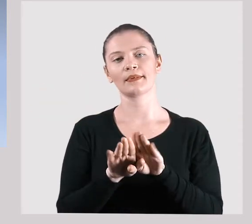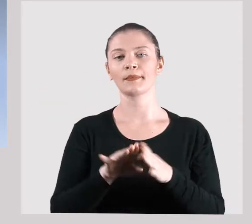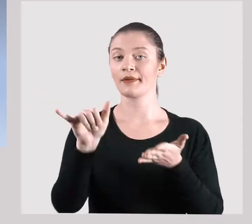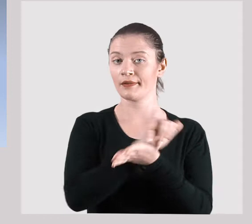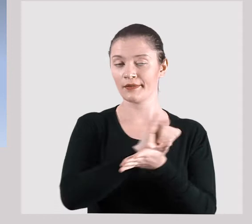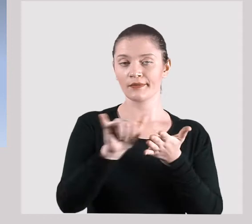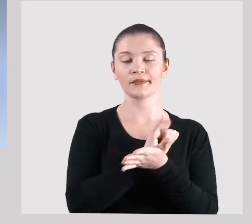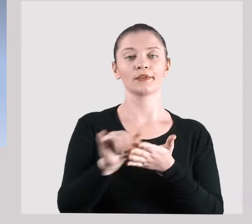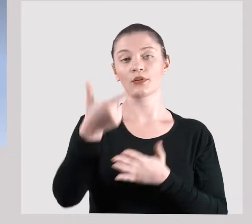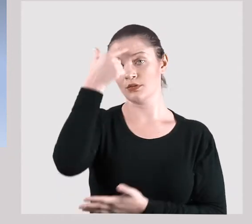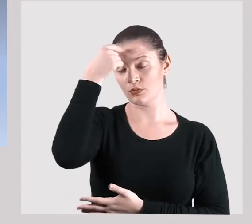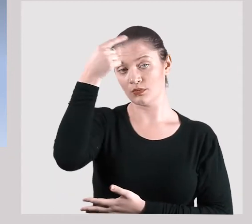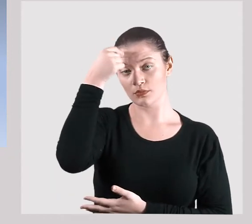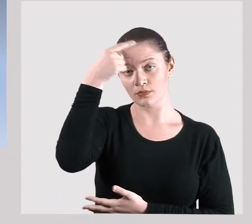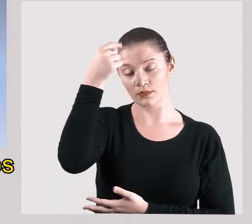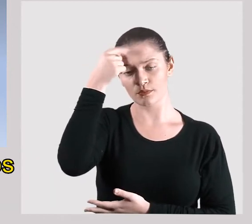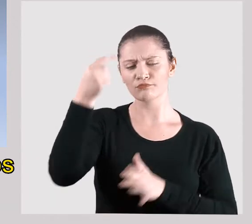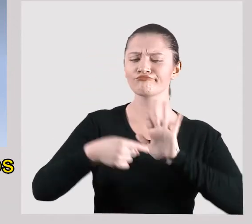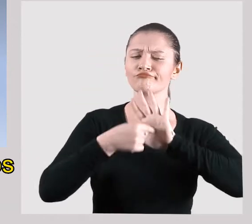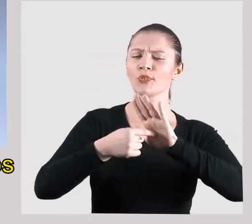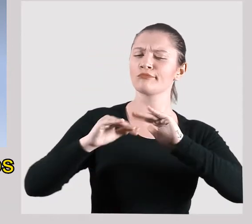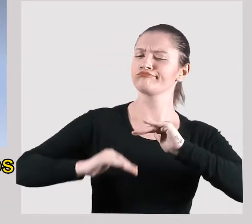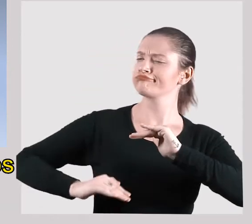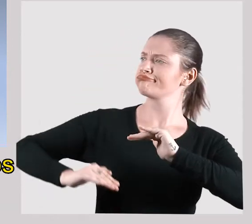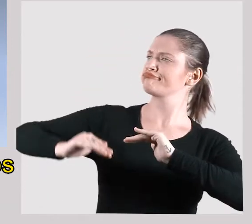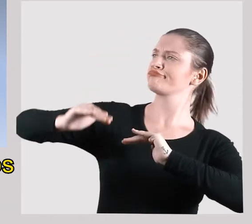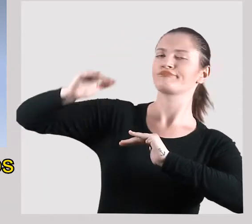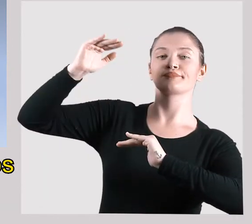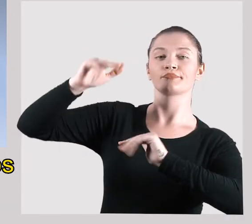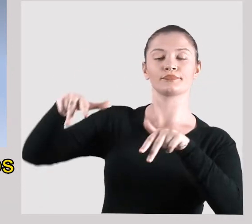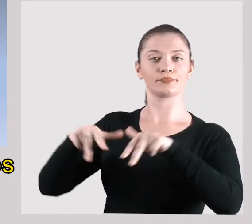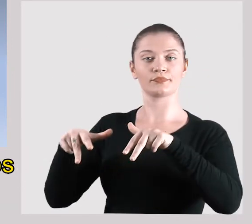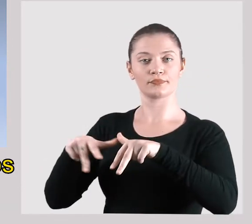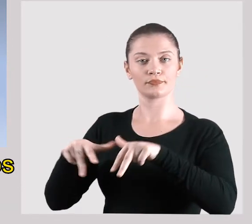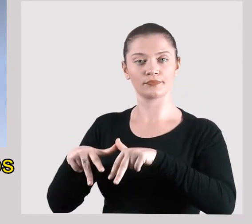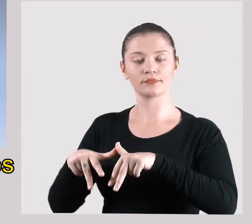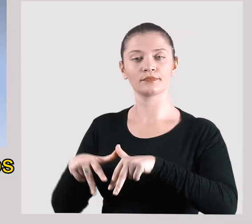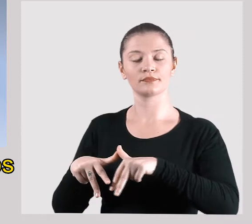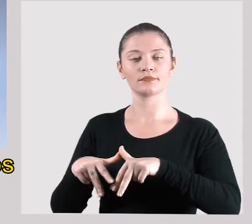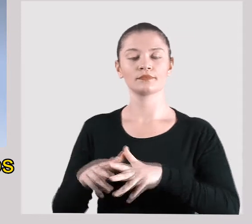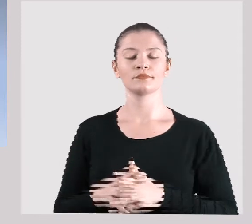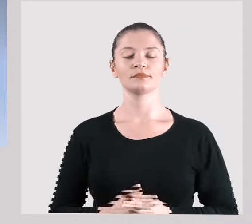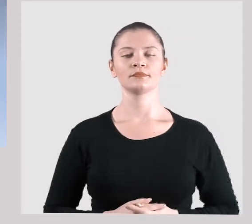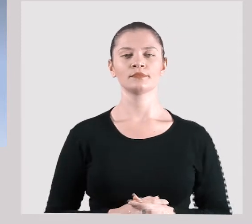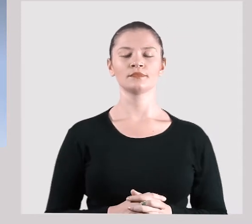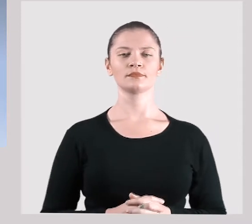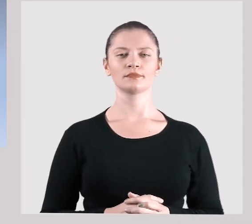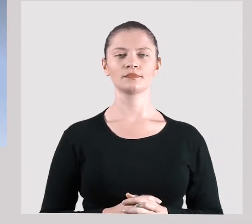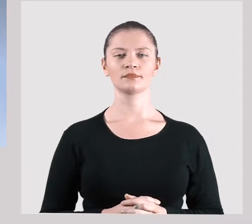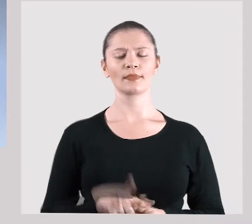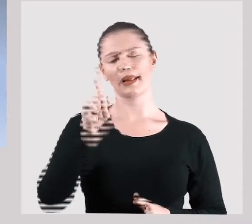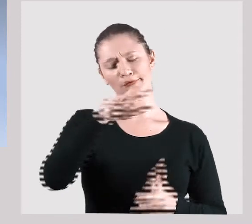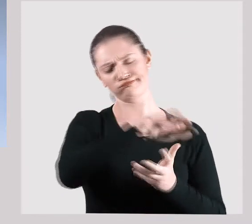né, as universidades apontam um crescimento muito grande nos procedimentos em transgêneros. Então, é no mundo